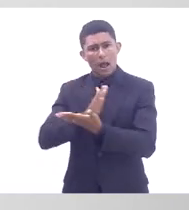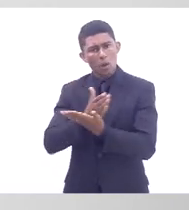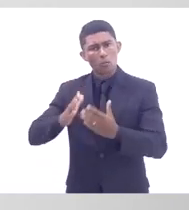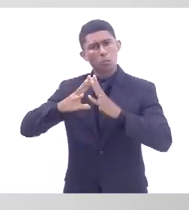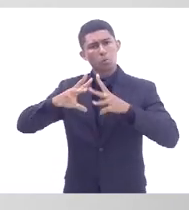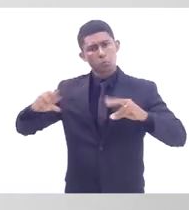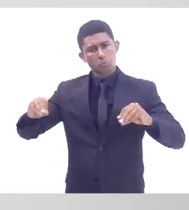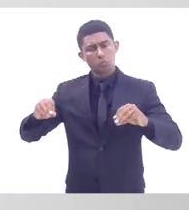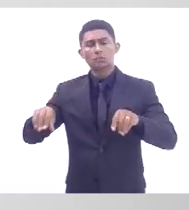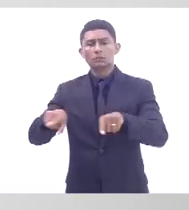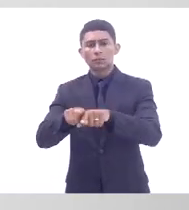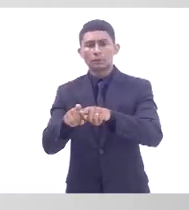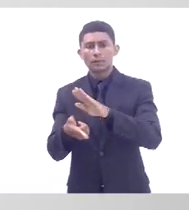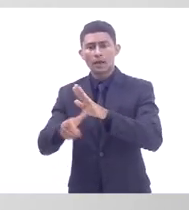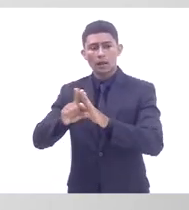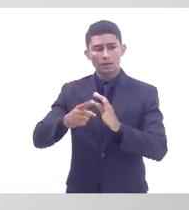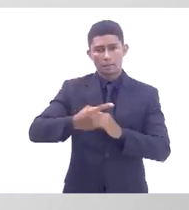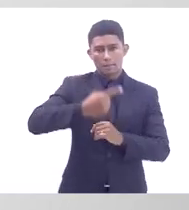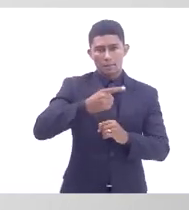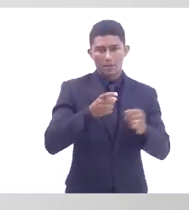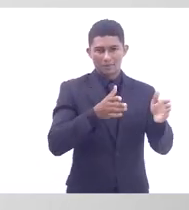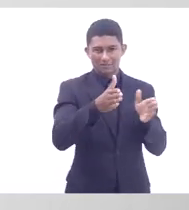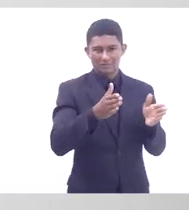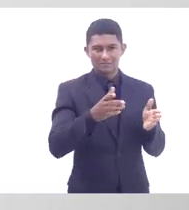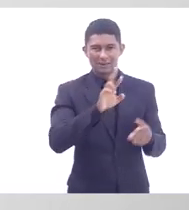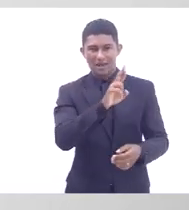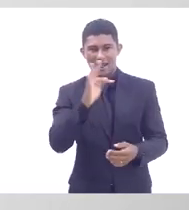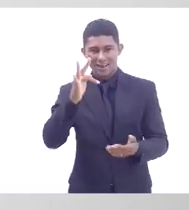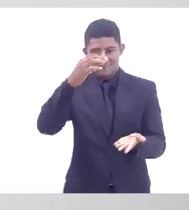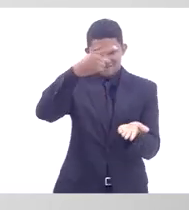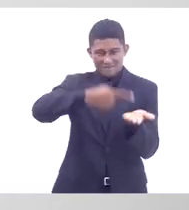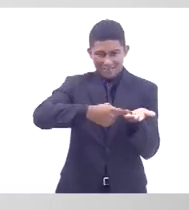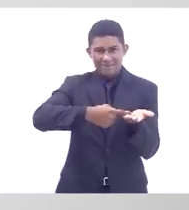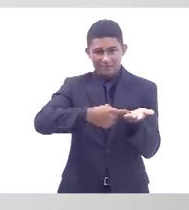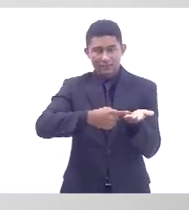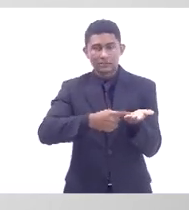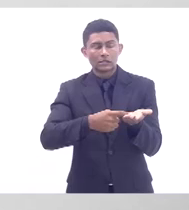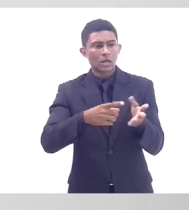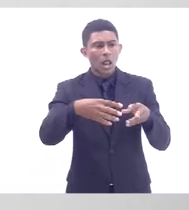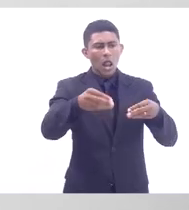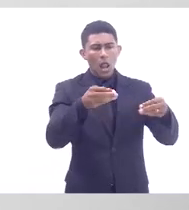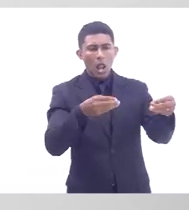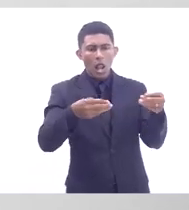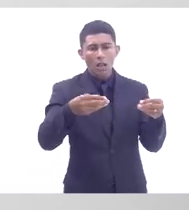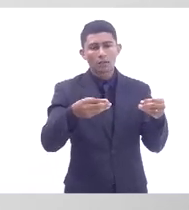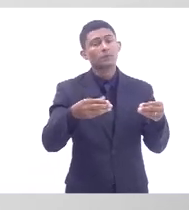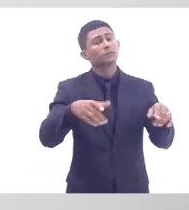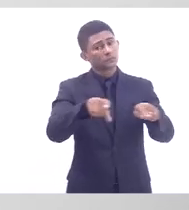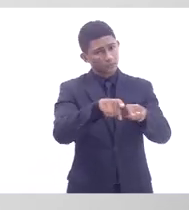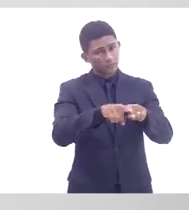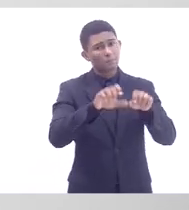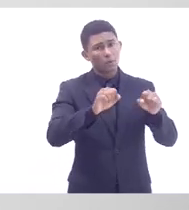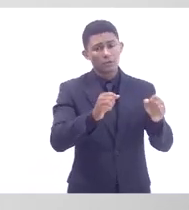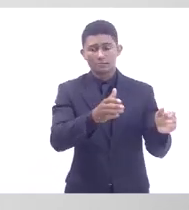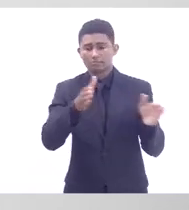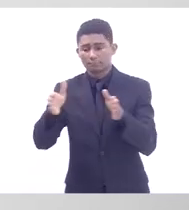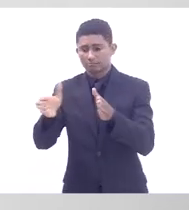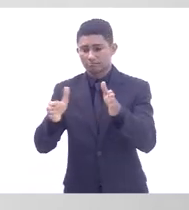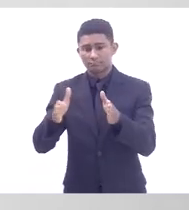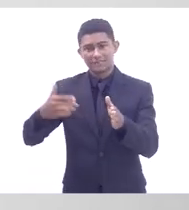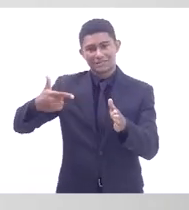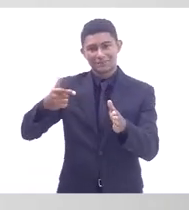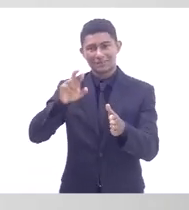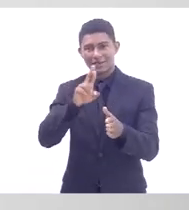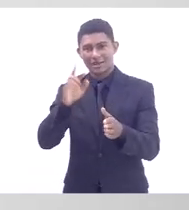antigo regime você tinha uma maior flexibilidade agora você pode ter vedações caso você também não pactue